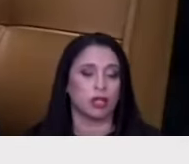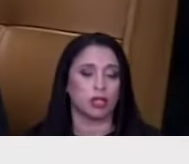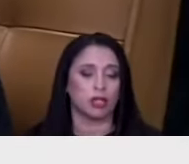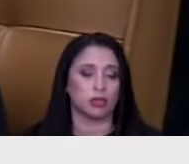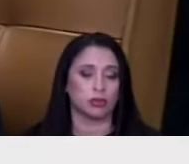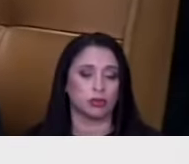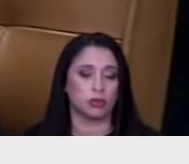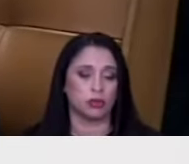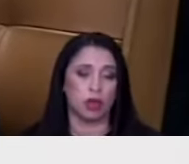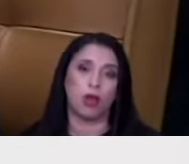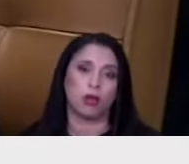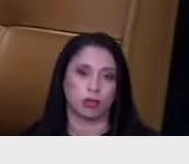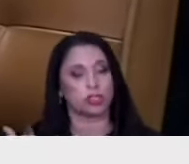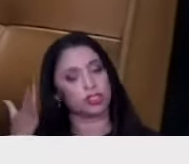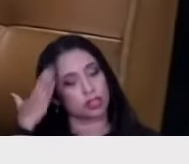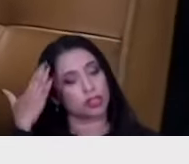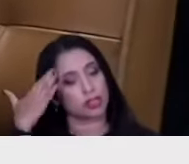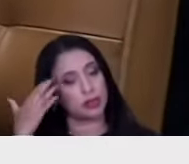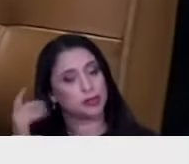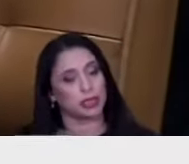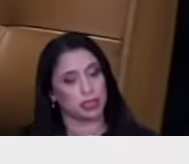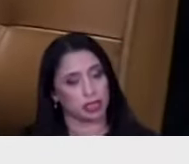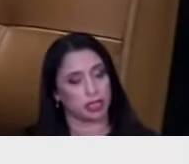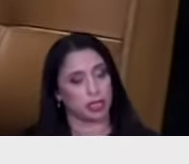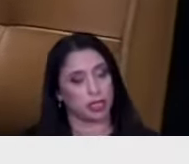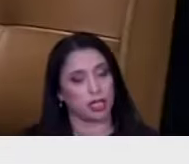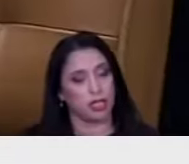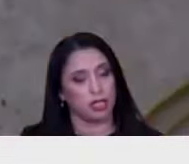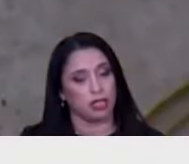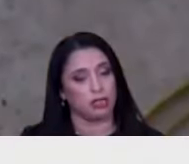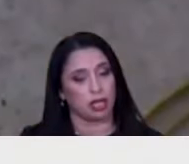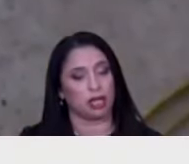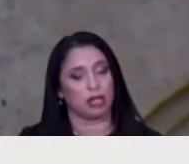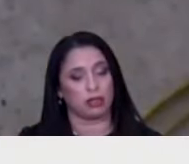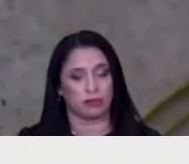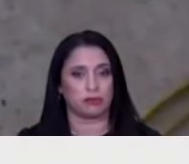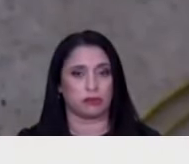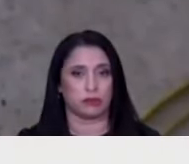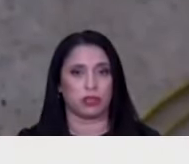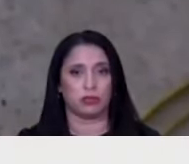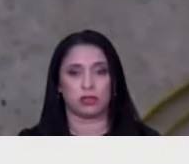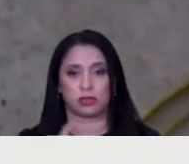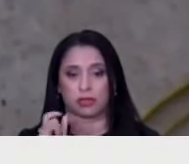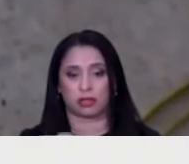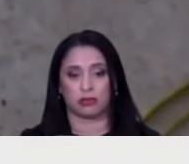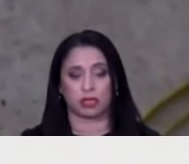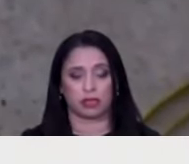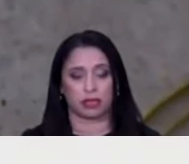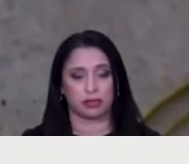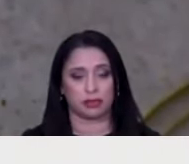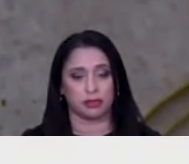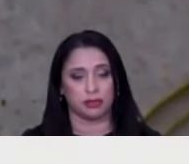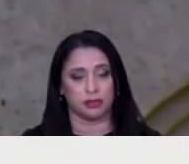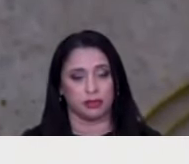explicar esse entendimento. Além disso, os ministros também fixaram que o Ministério Público tem poder de